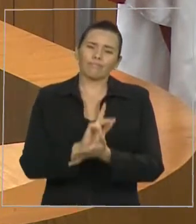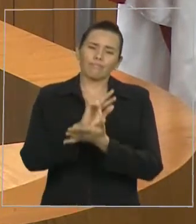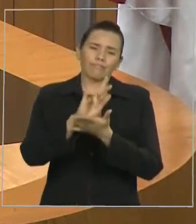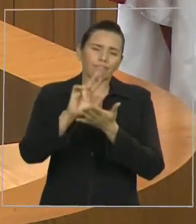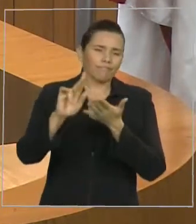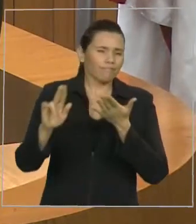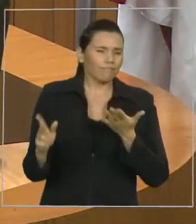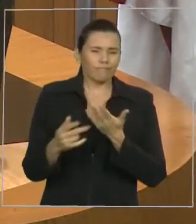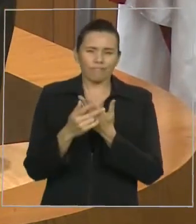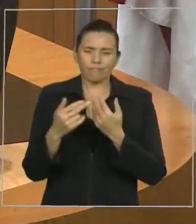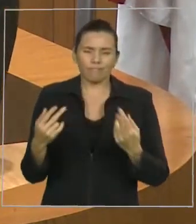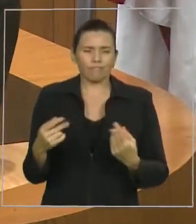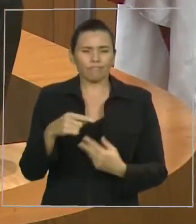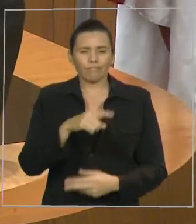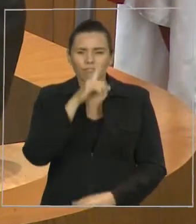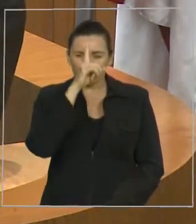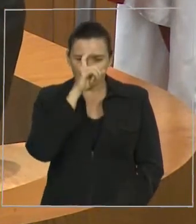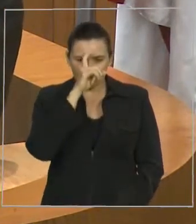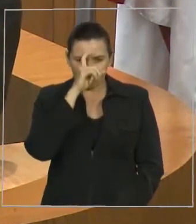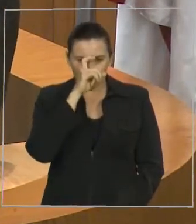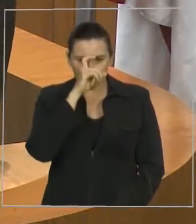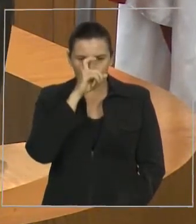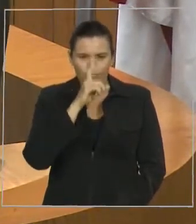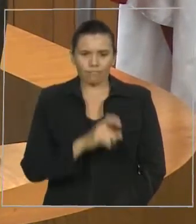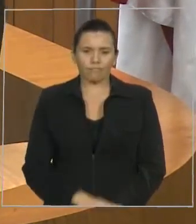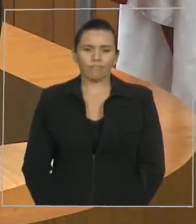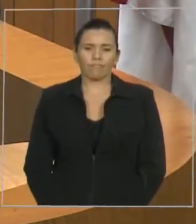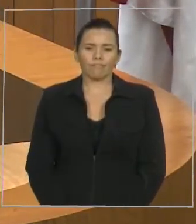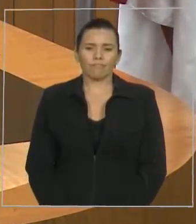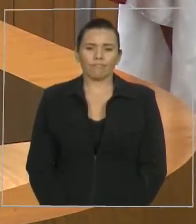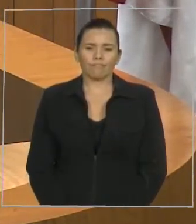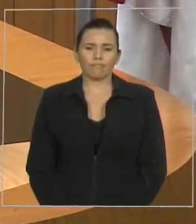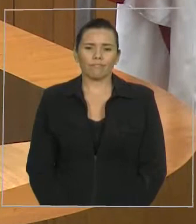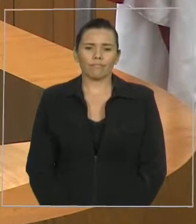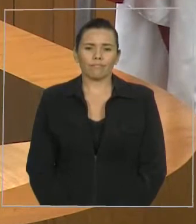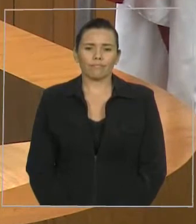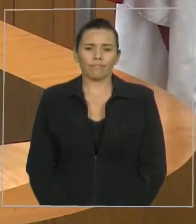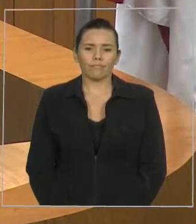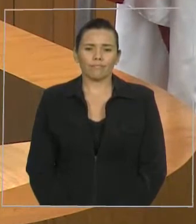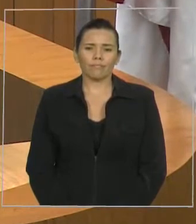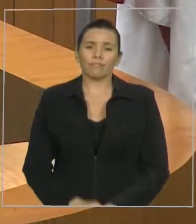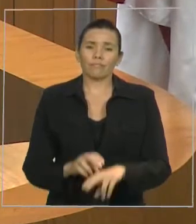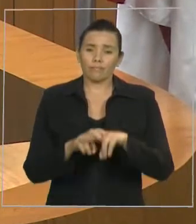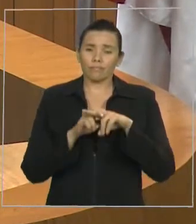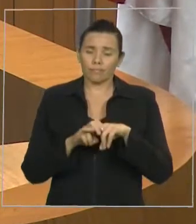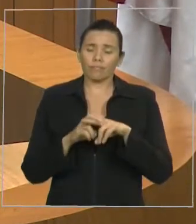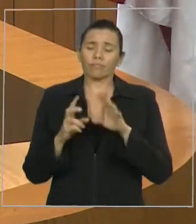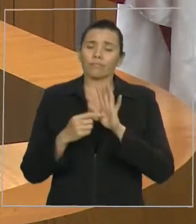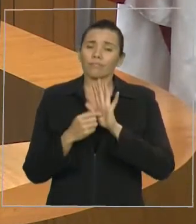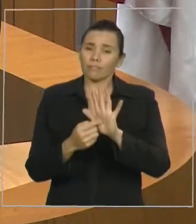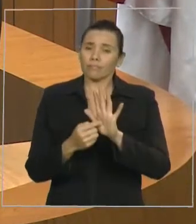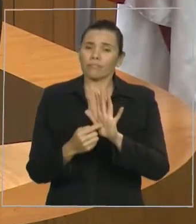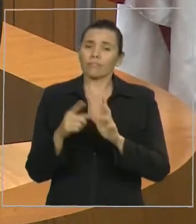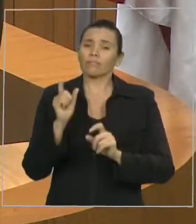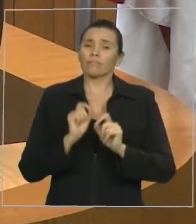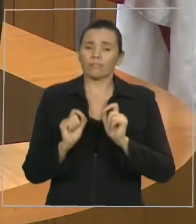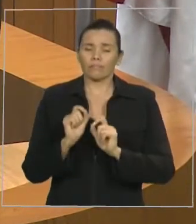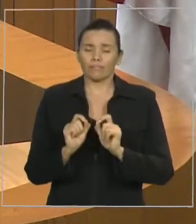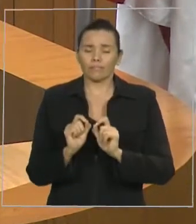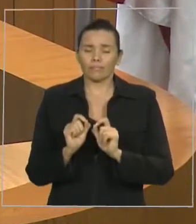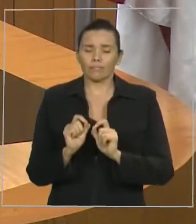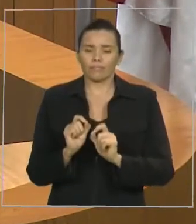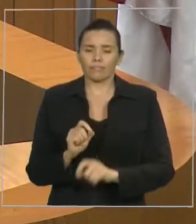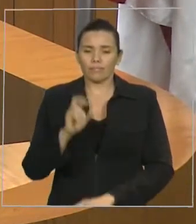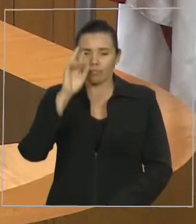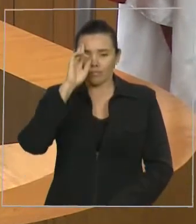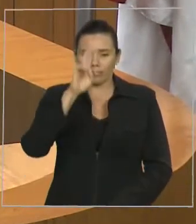urgência e emergência que chegou naquele hospital naquele momento. Então, veja bem, isso também aí, presidente